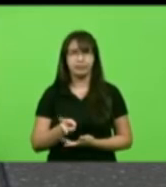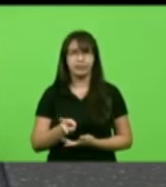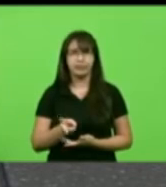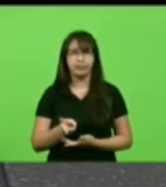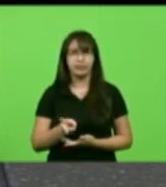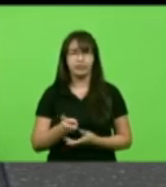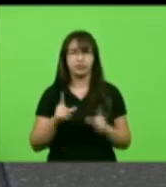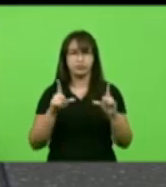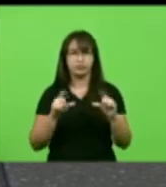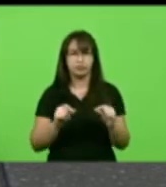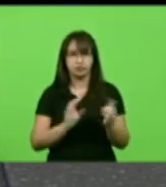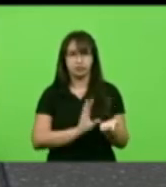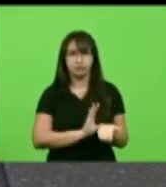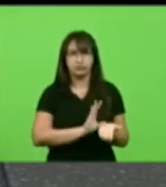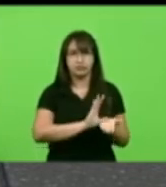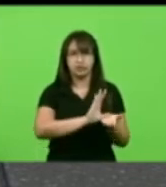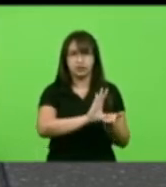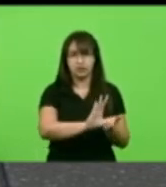Investimentos